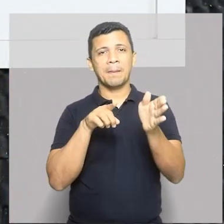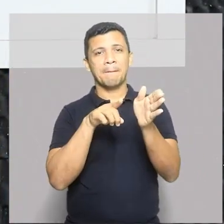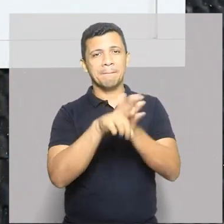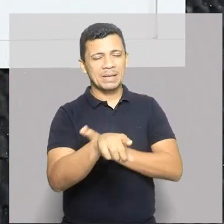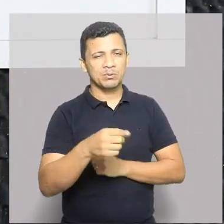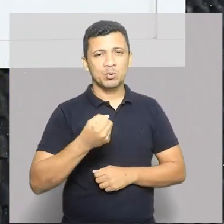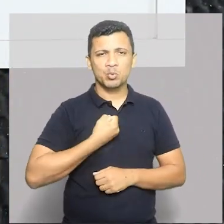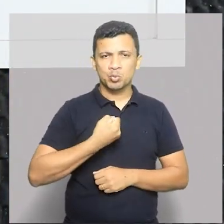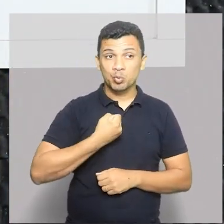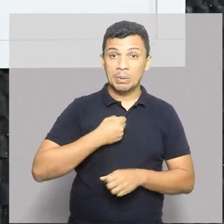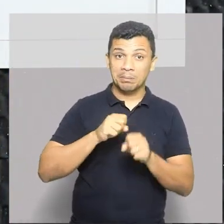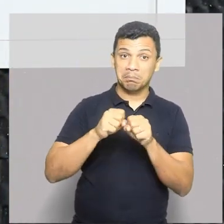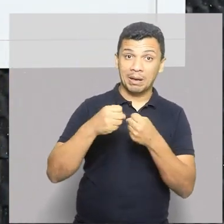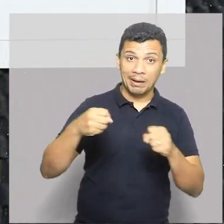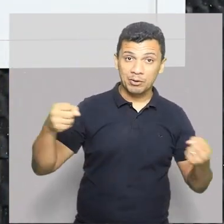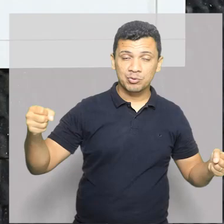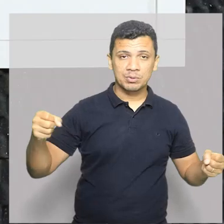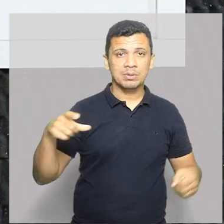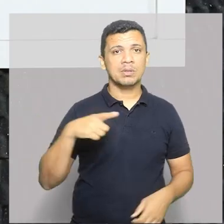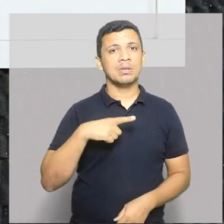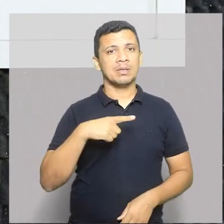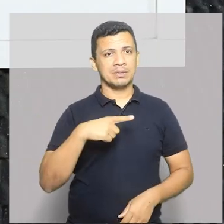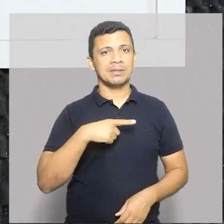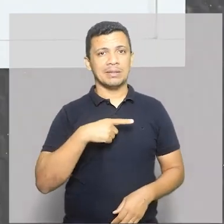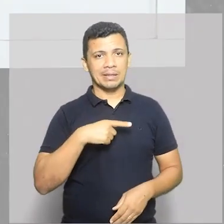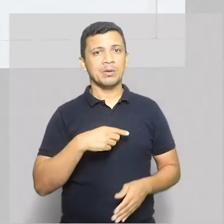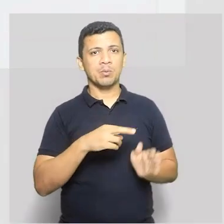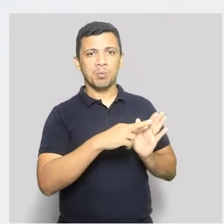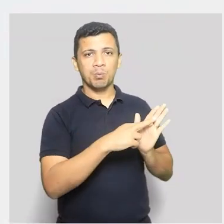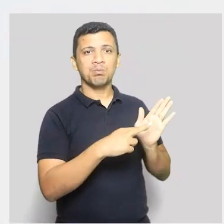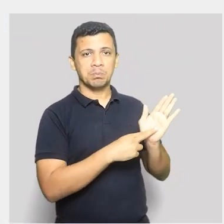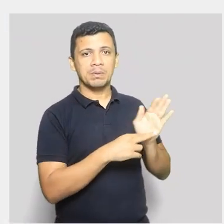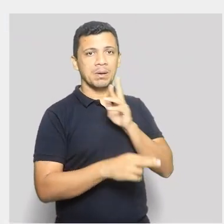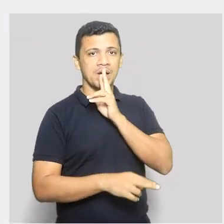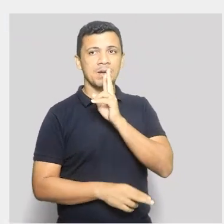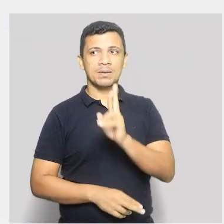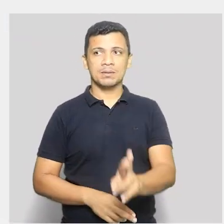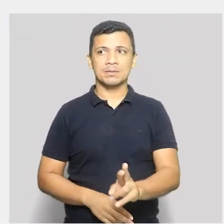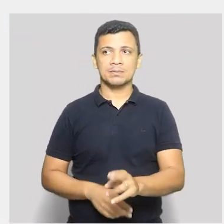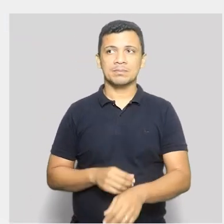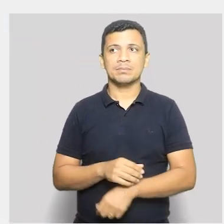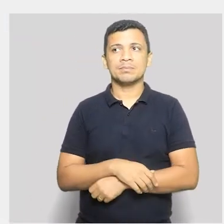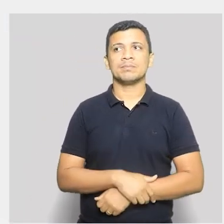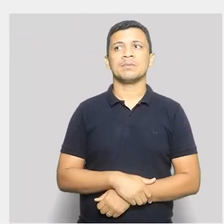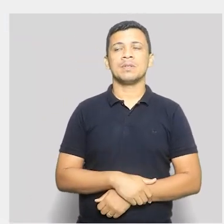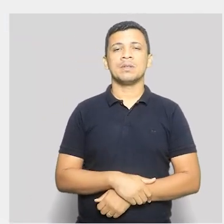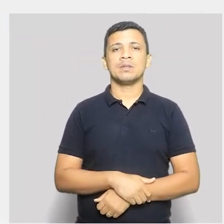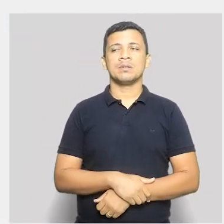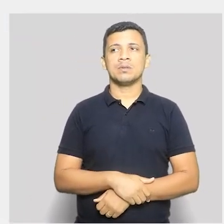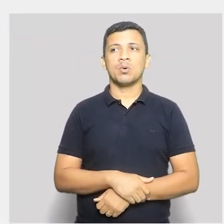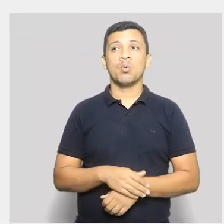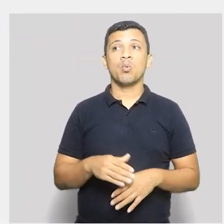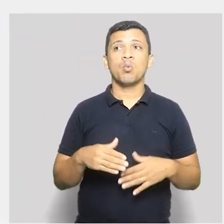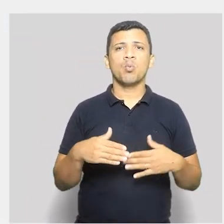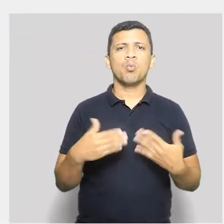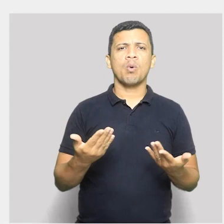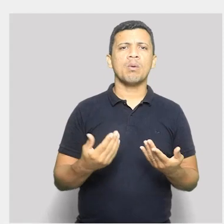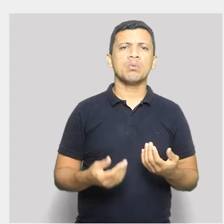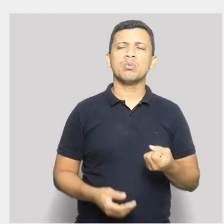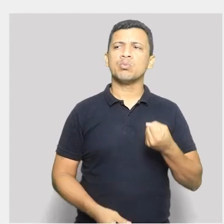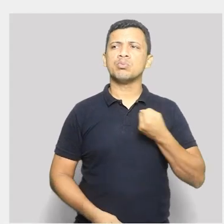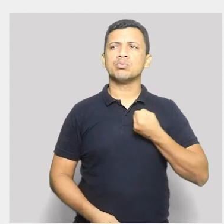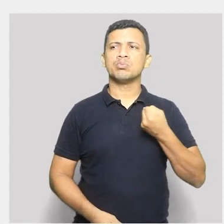muito grande, ele tem um padrão, tá? Então, olha o que a questão me deu ali, ó. 9 elevado, ó, qual o valor, né?